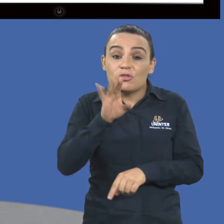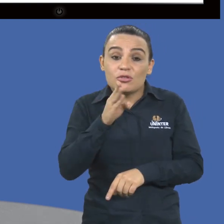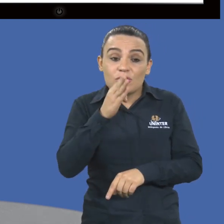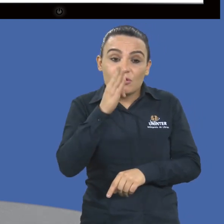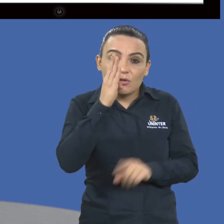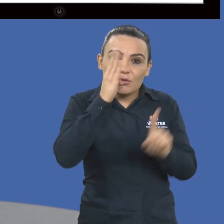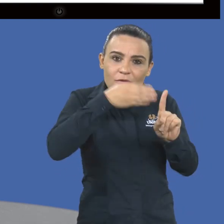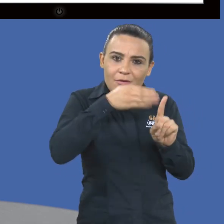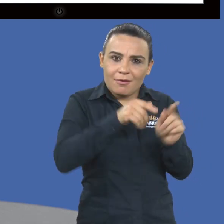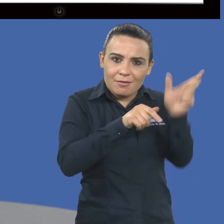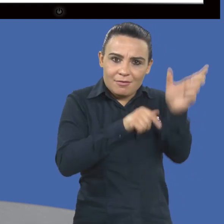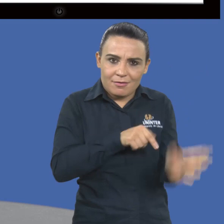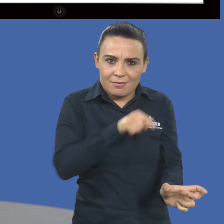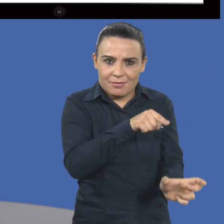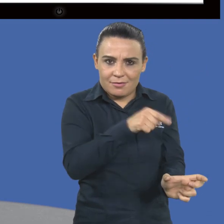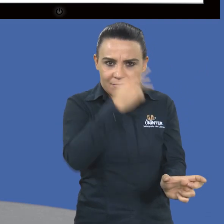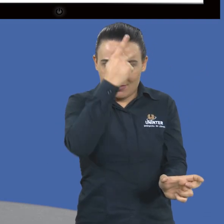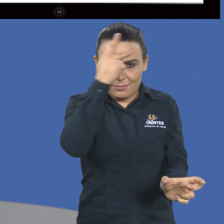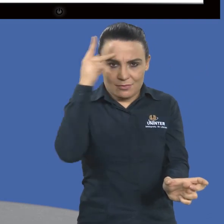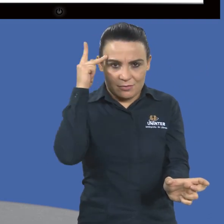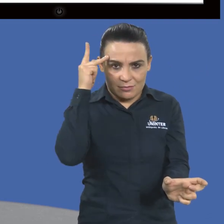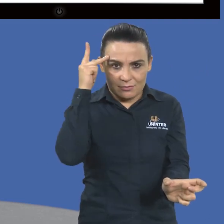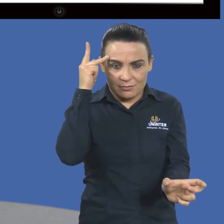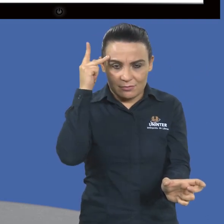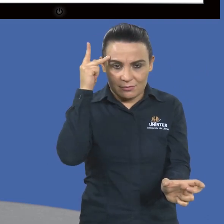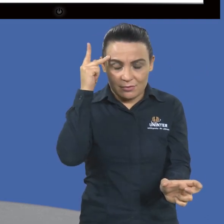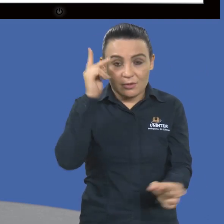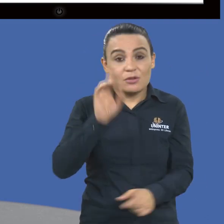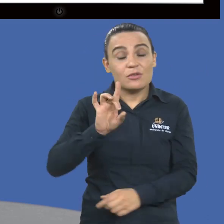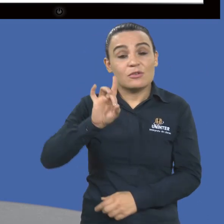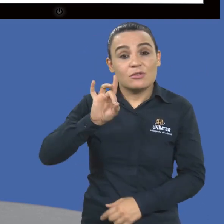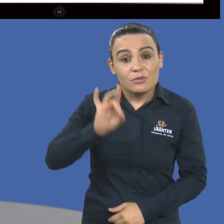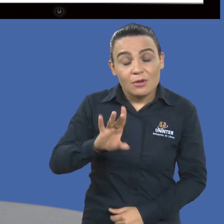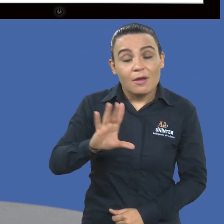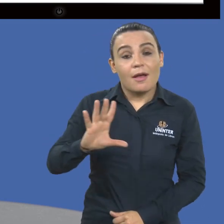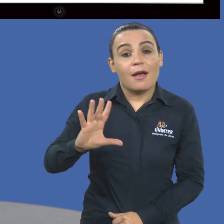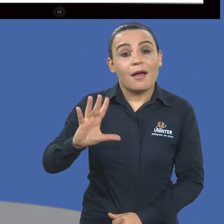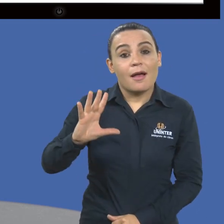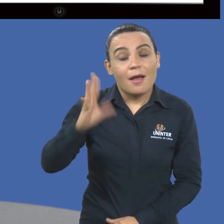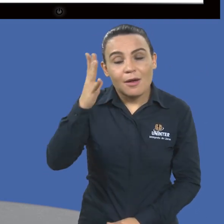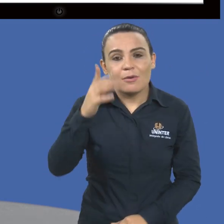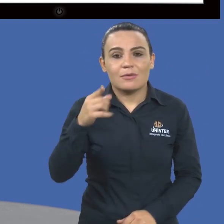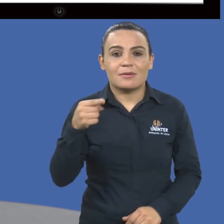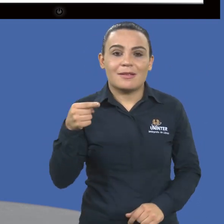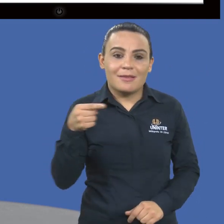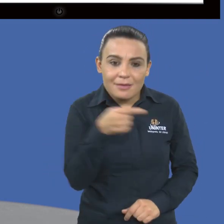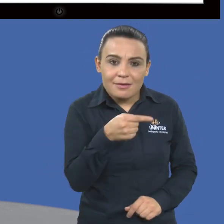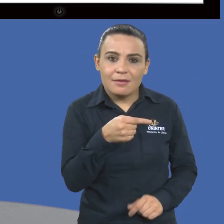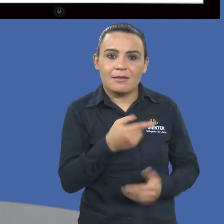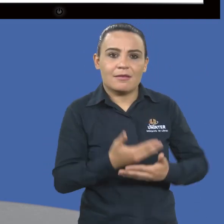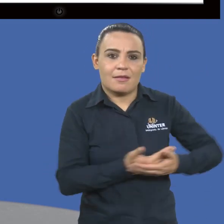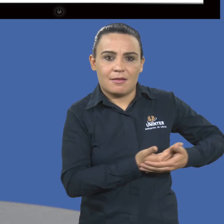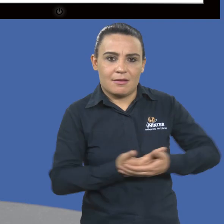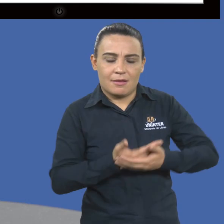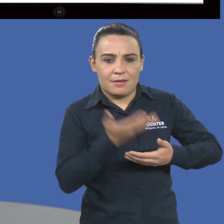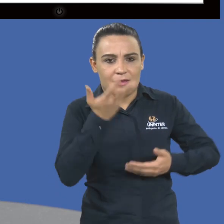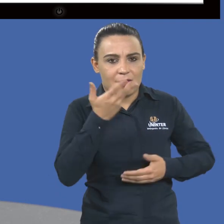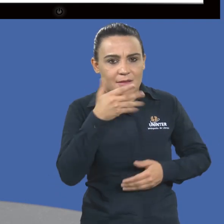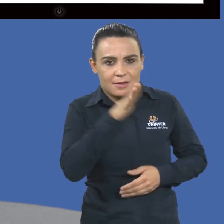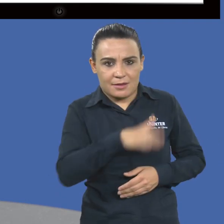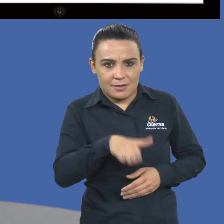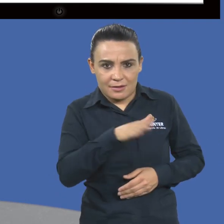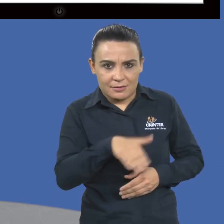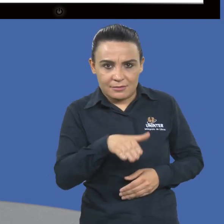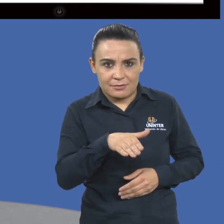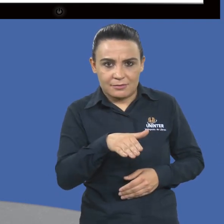só naquela pessoa. Ou melhor, esse evento só aconteceu nessa